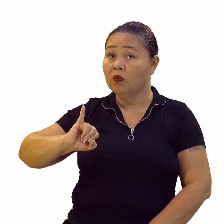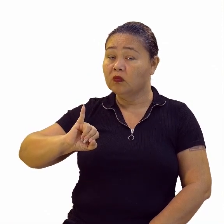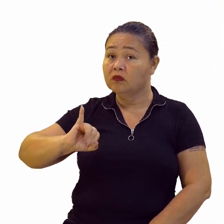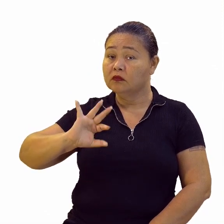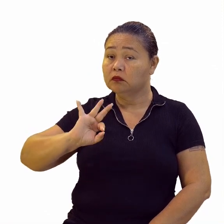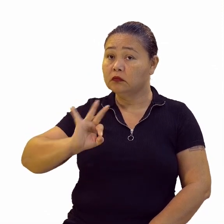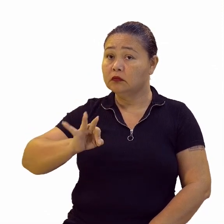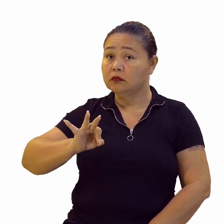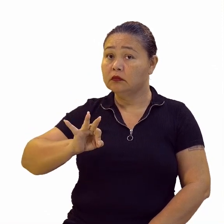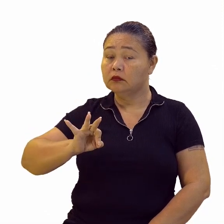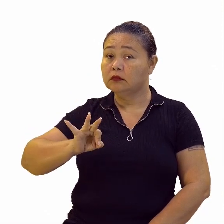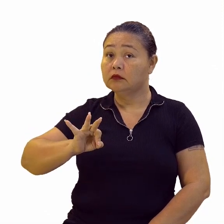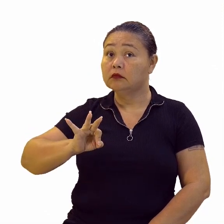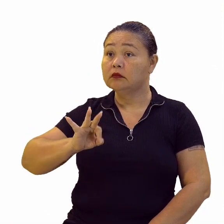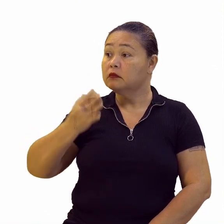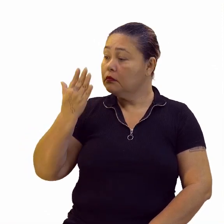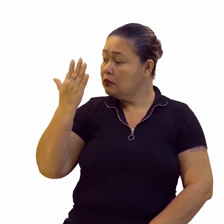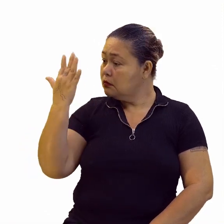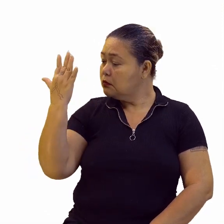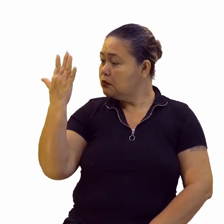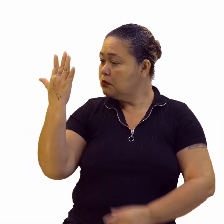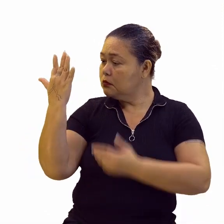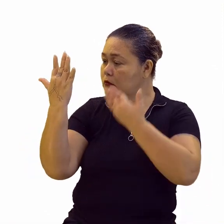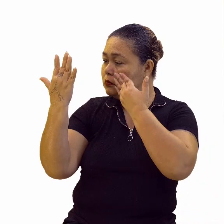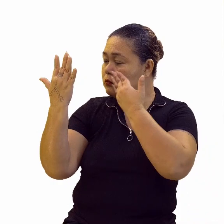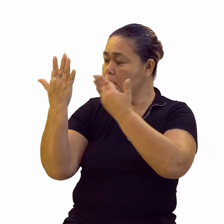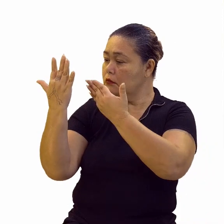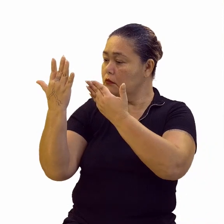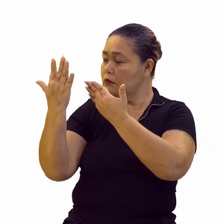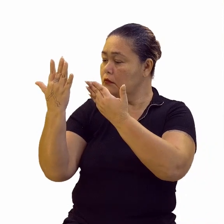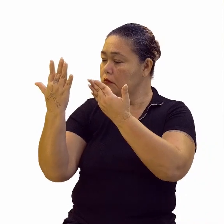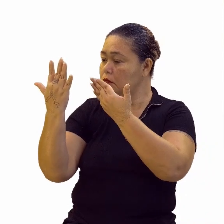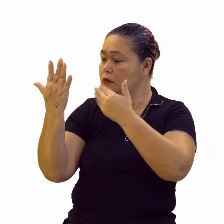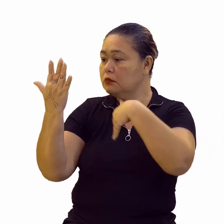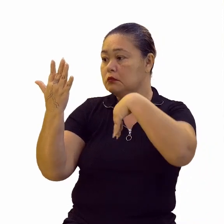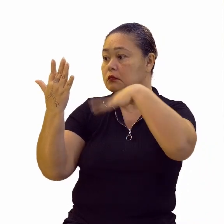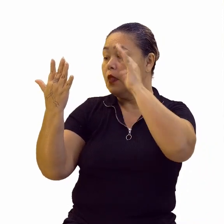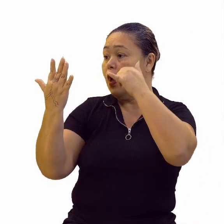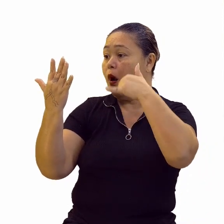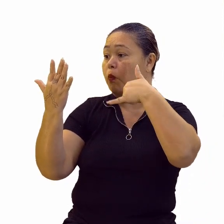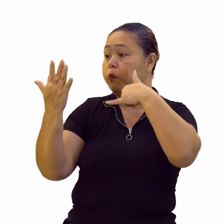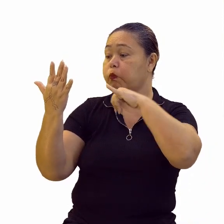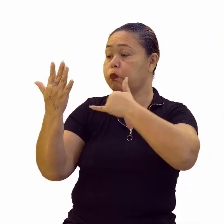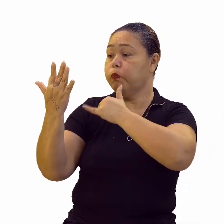certo? Que se olha no espelho e se vê acima do peso.